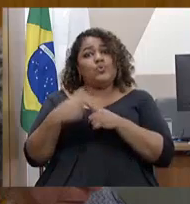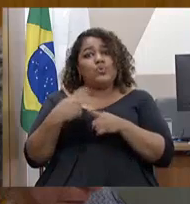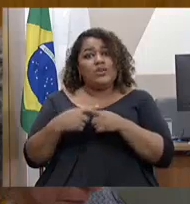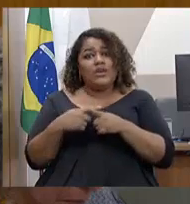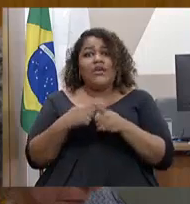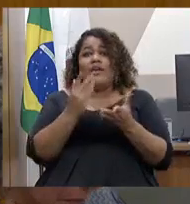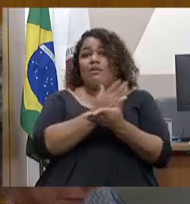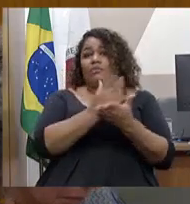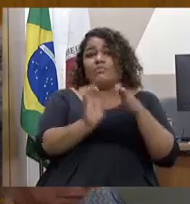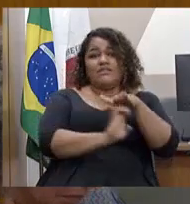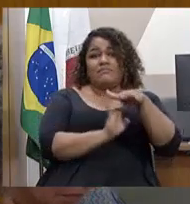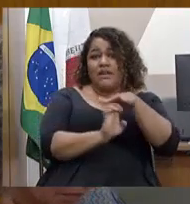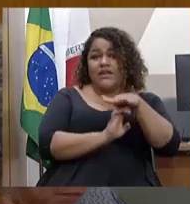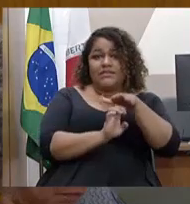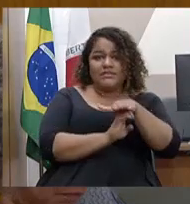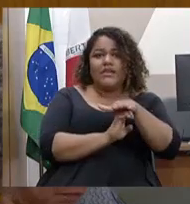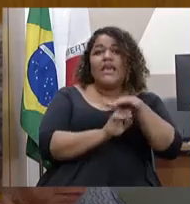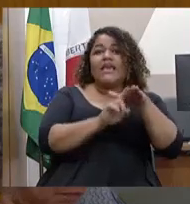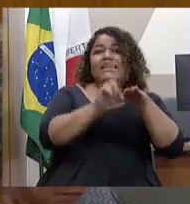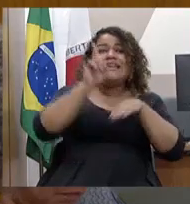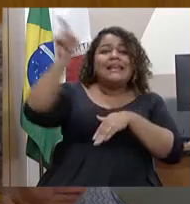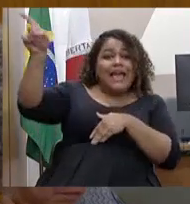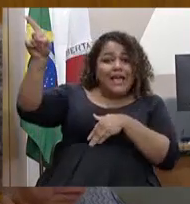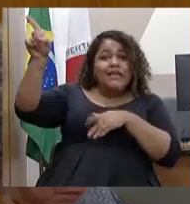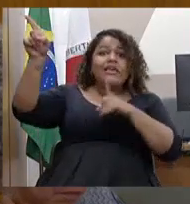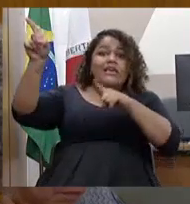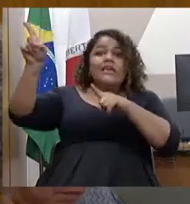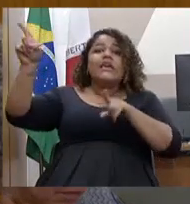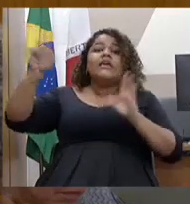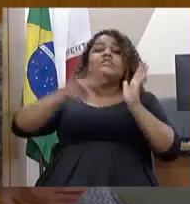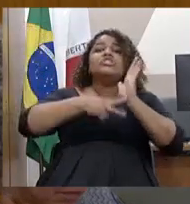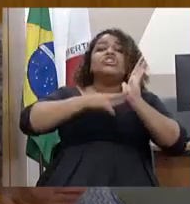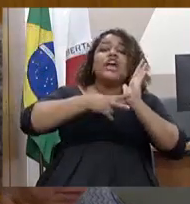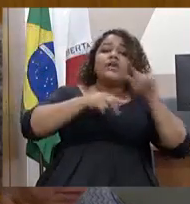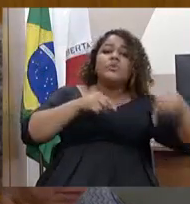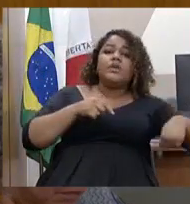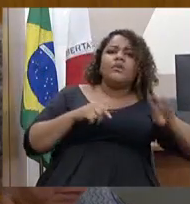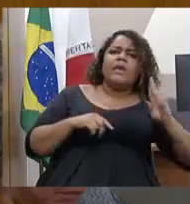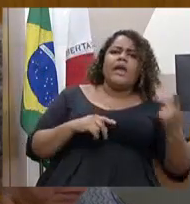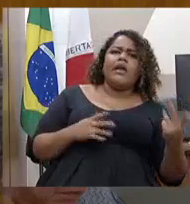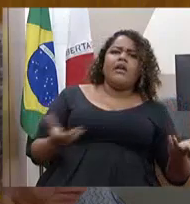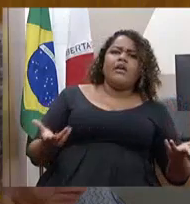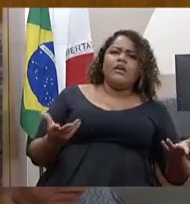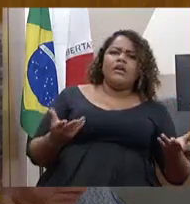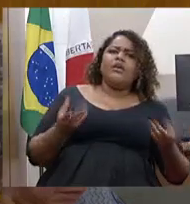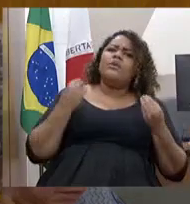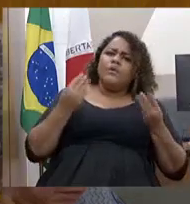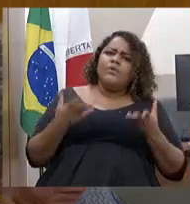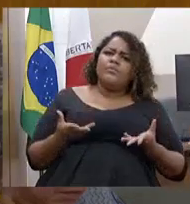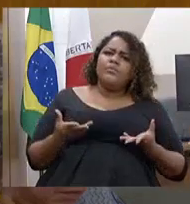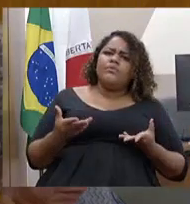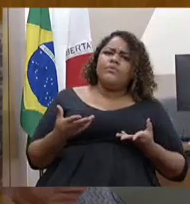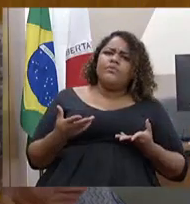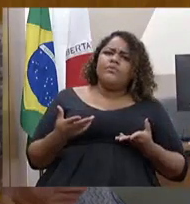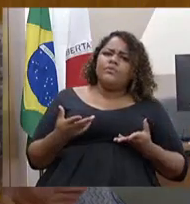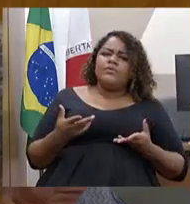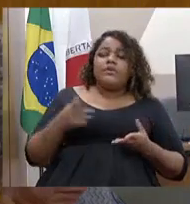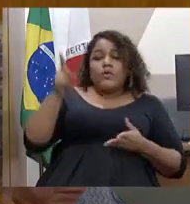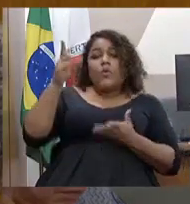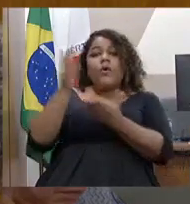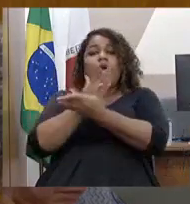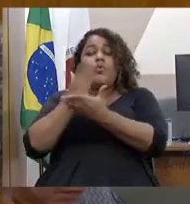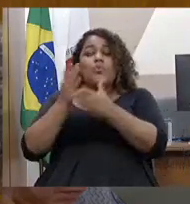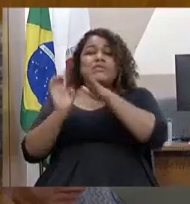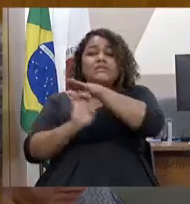o sindicato dele aqui de Contagem em Belo Horizonte tem empresa que atua lá muitos anos e no plantio de